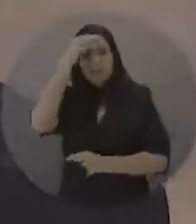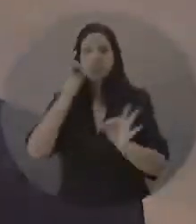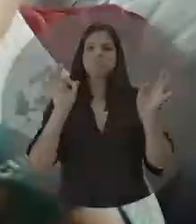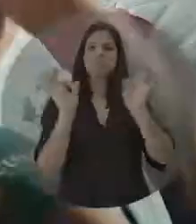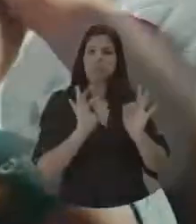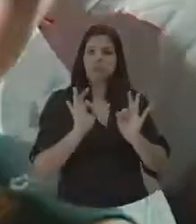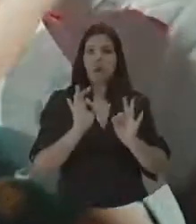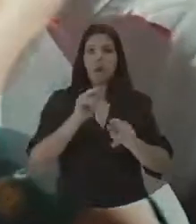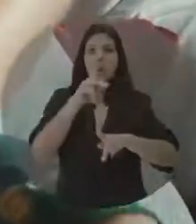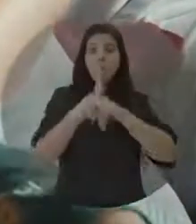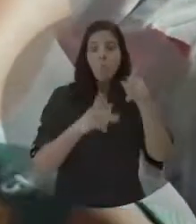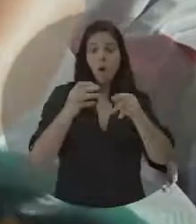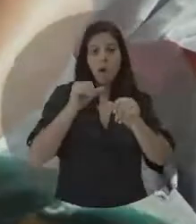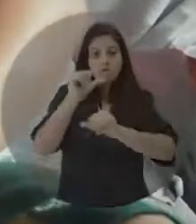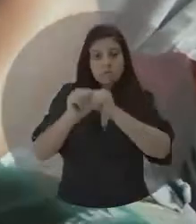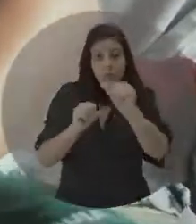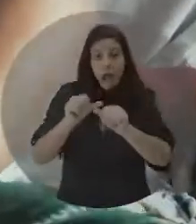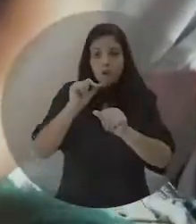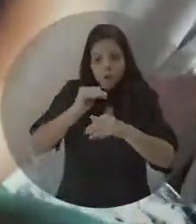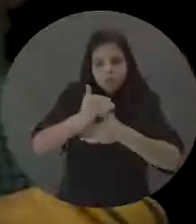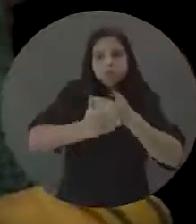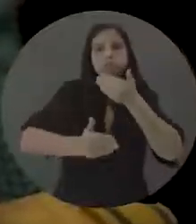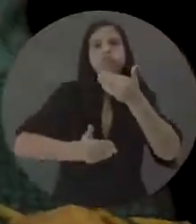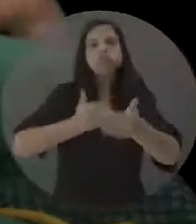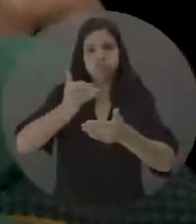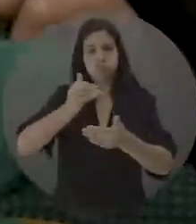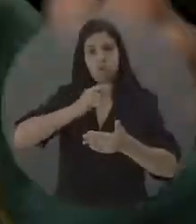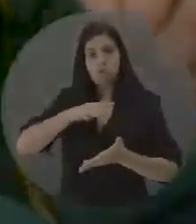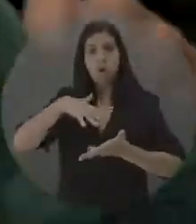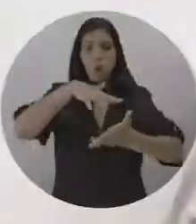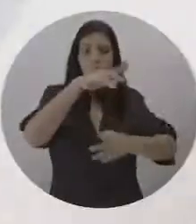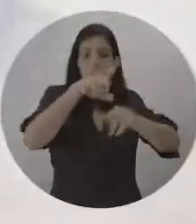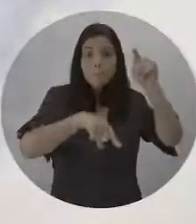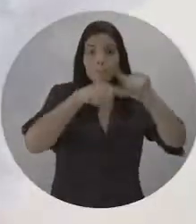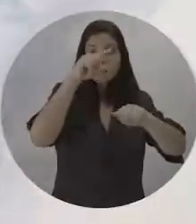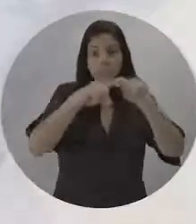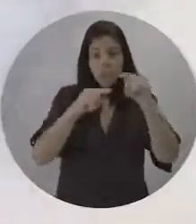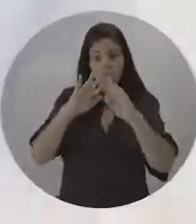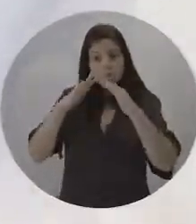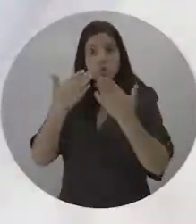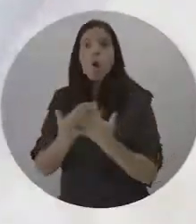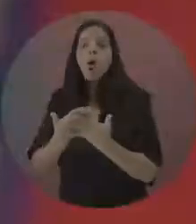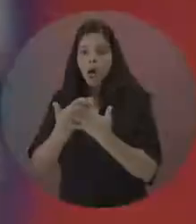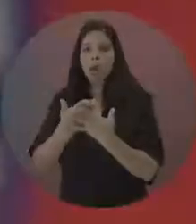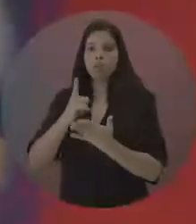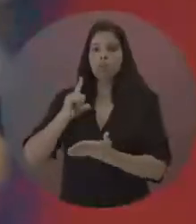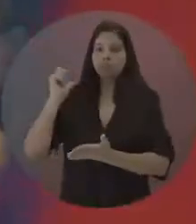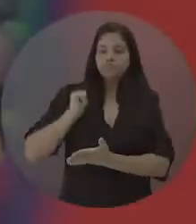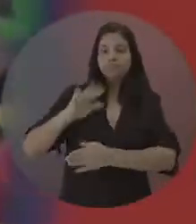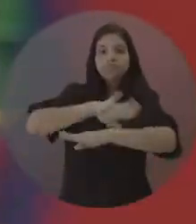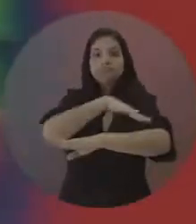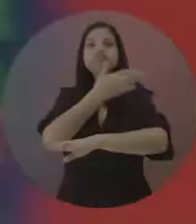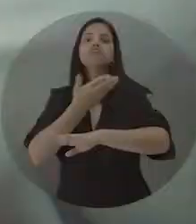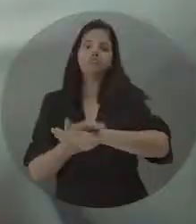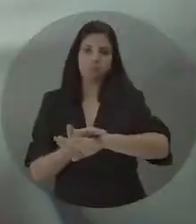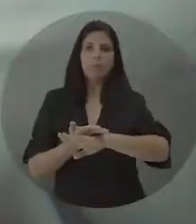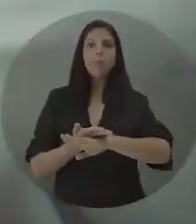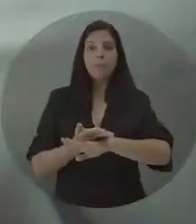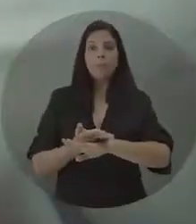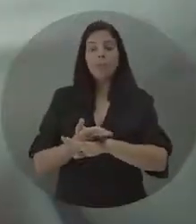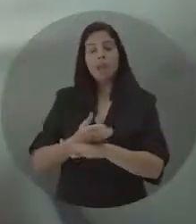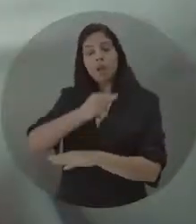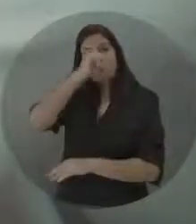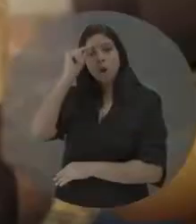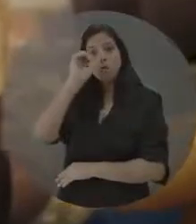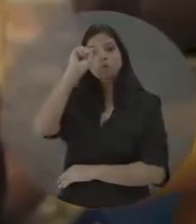Emmanuel Pinheiro. O povo quer andar para frente com o kit escolar e mais 4 escolas em tempo integral.